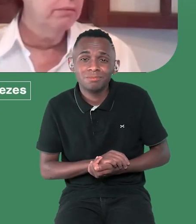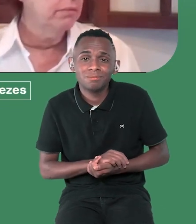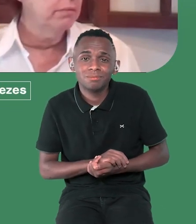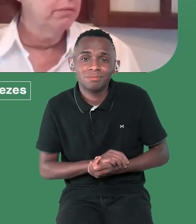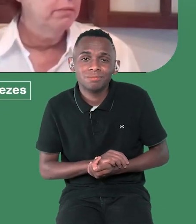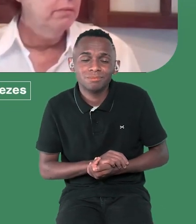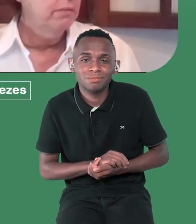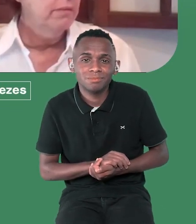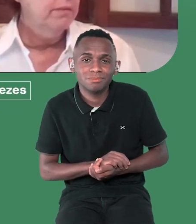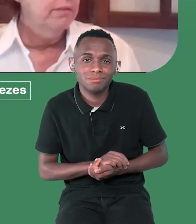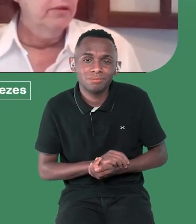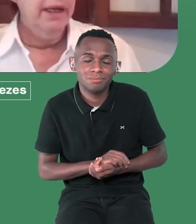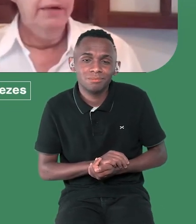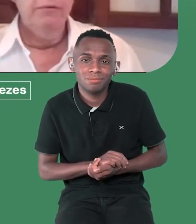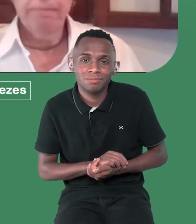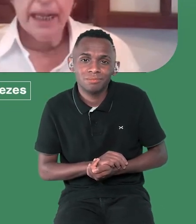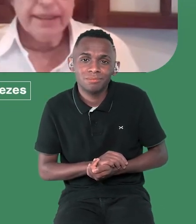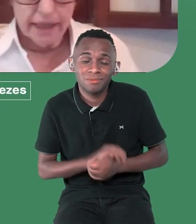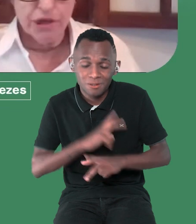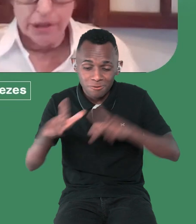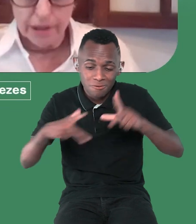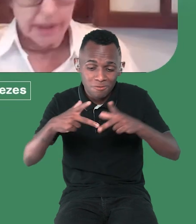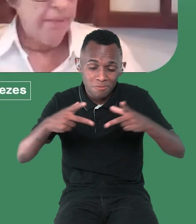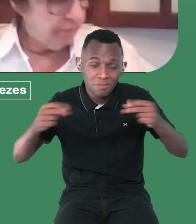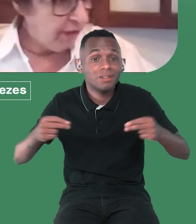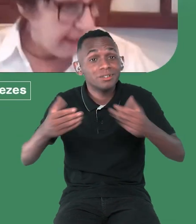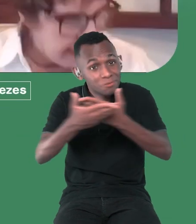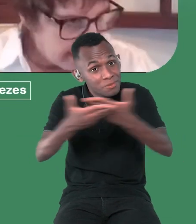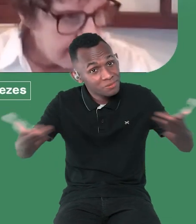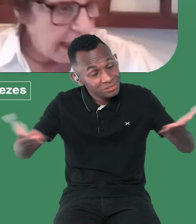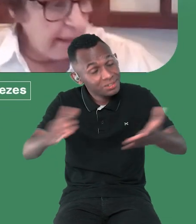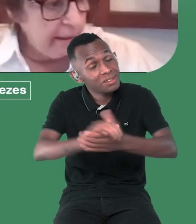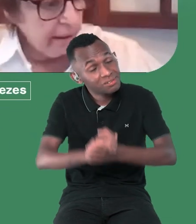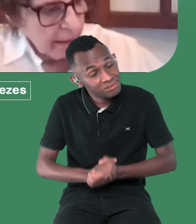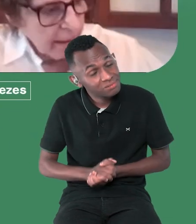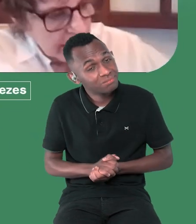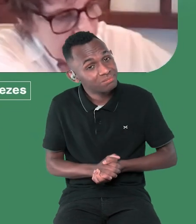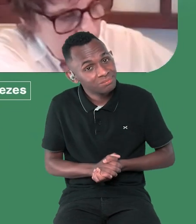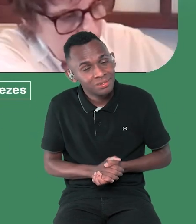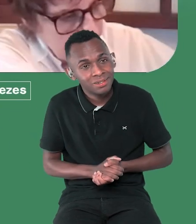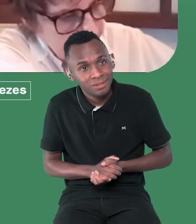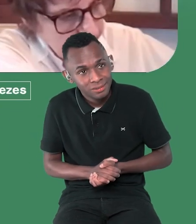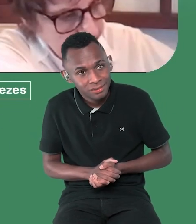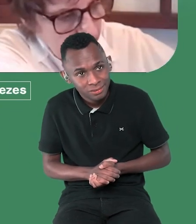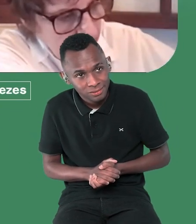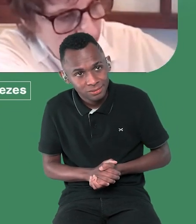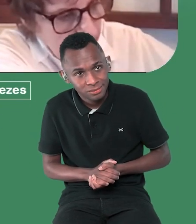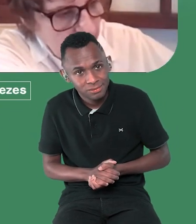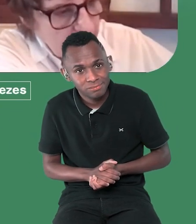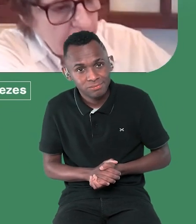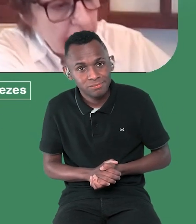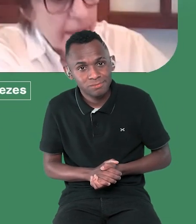Você vai tentando matar a obra, quando ela te mata, aí